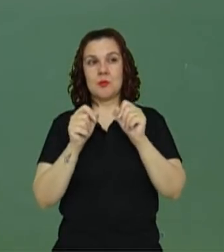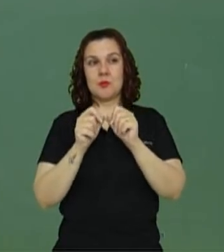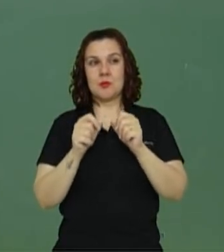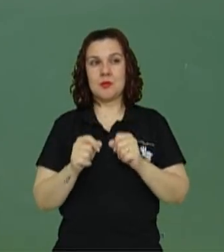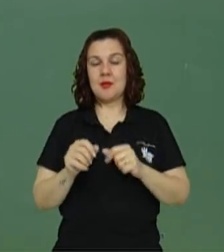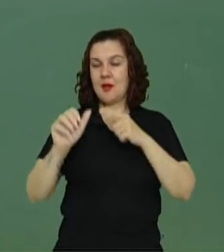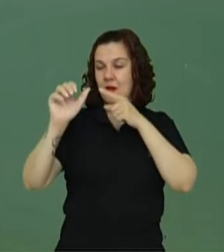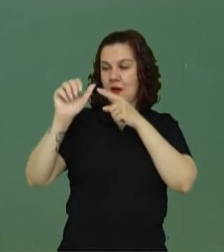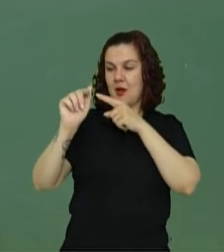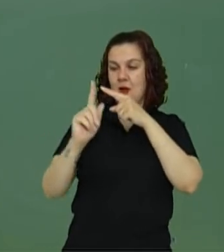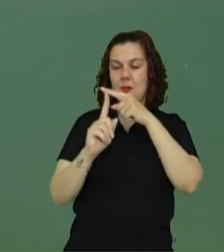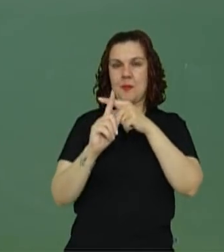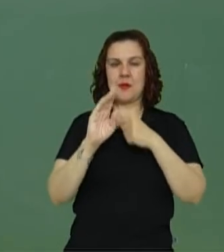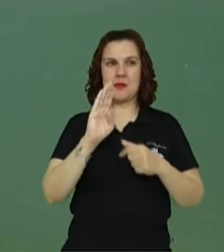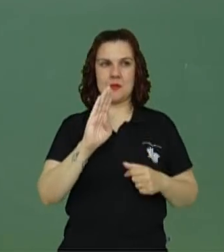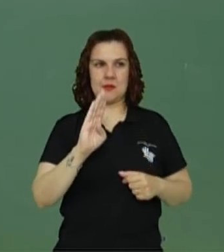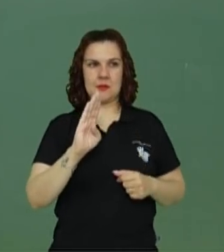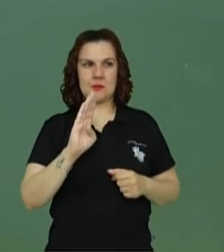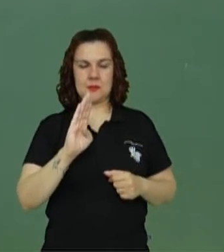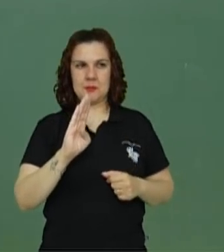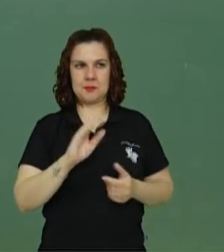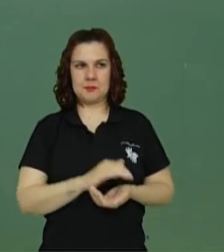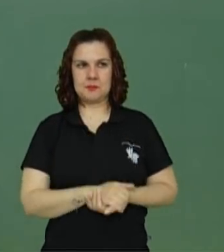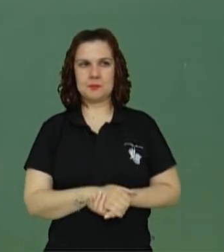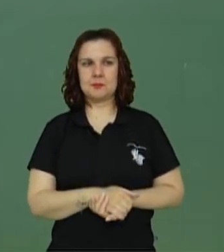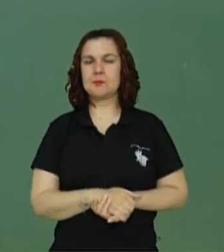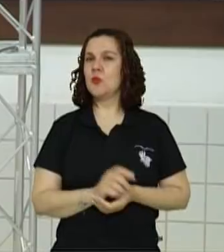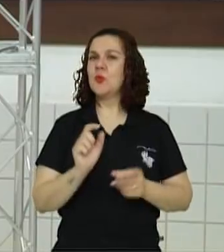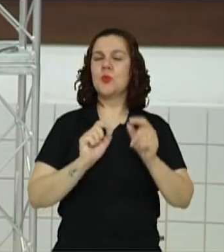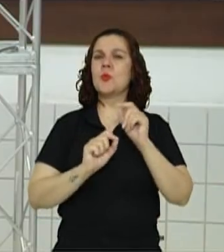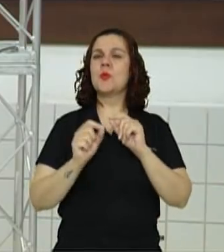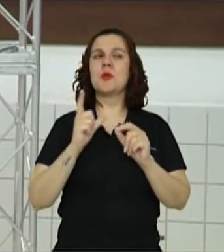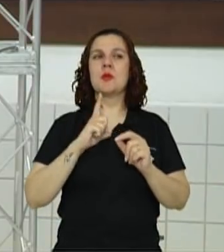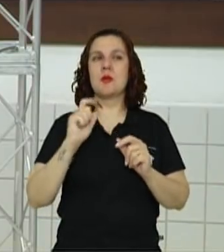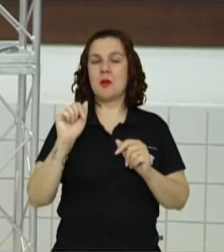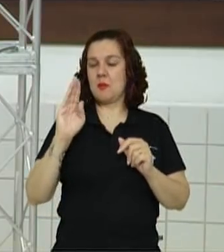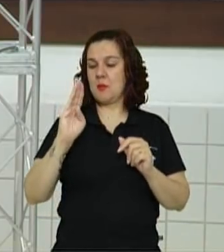A mais B, AB mais BC,